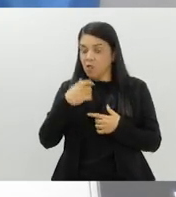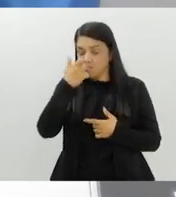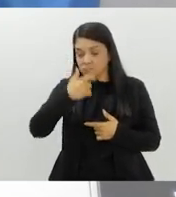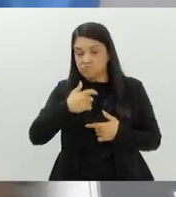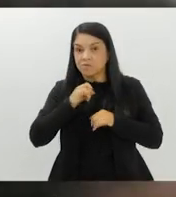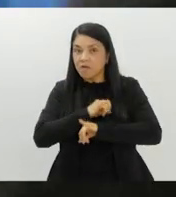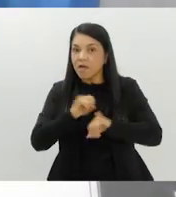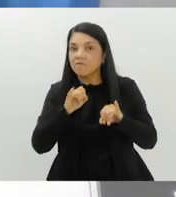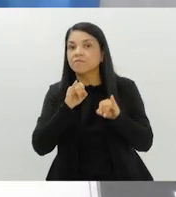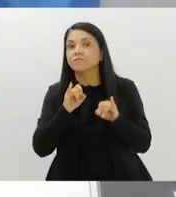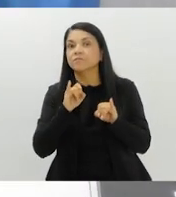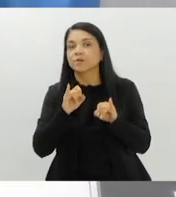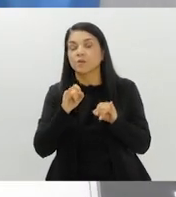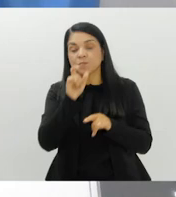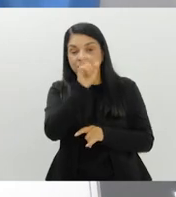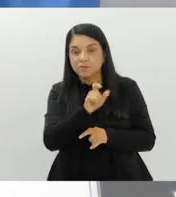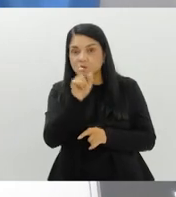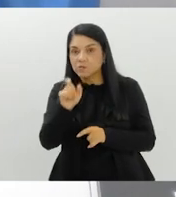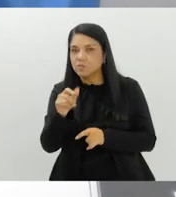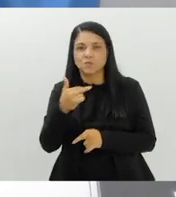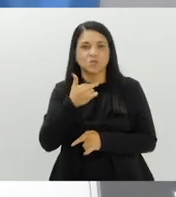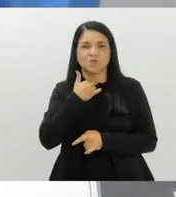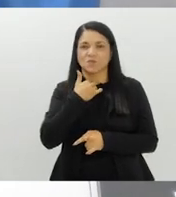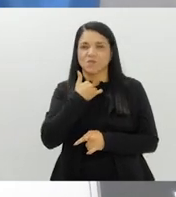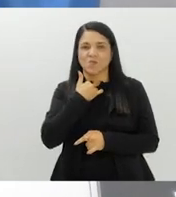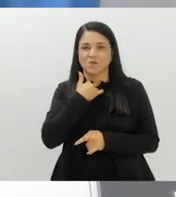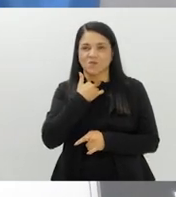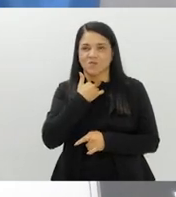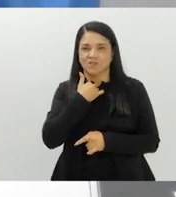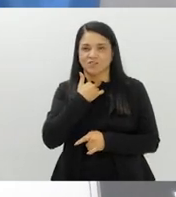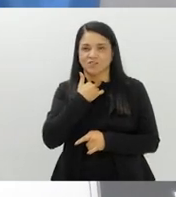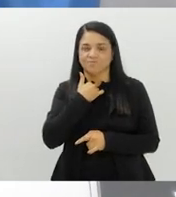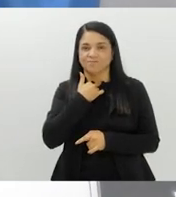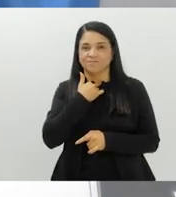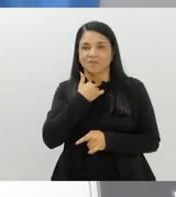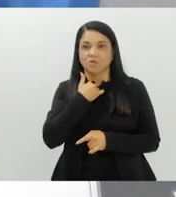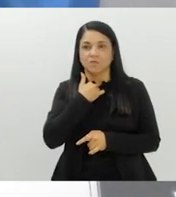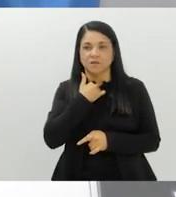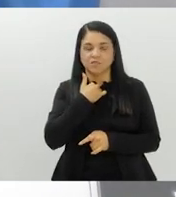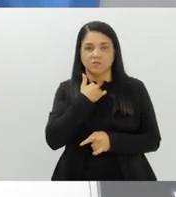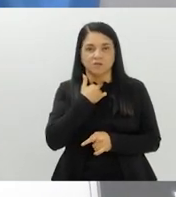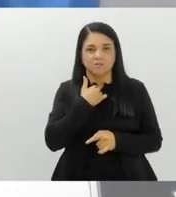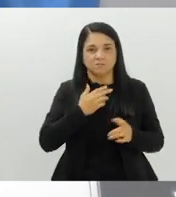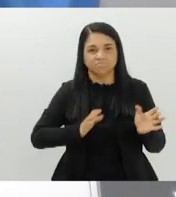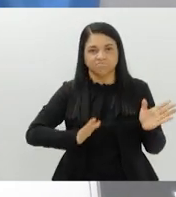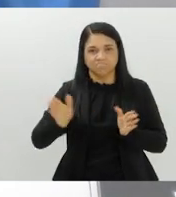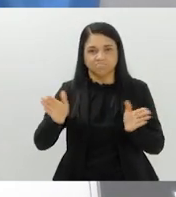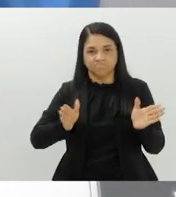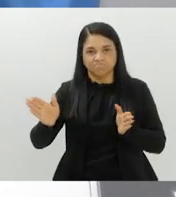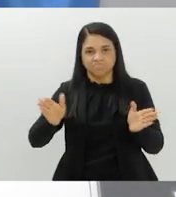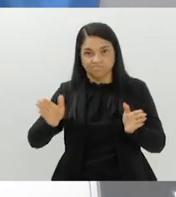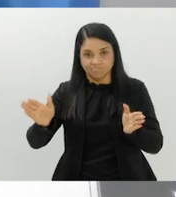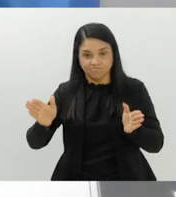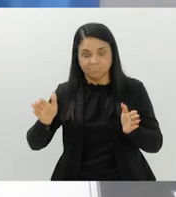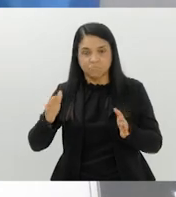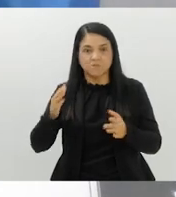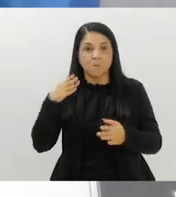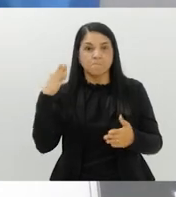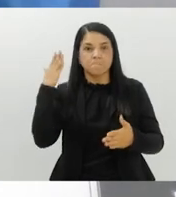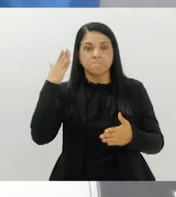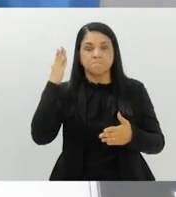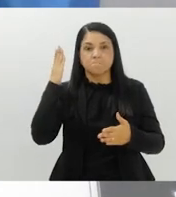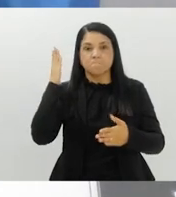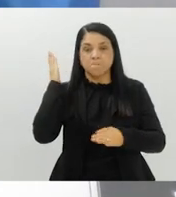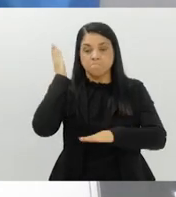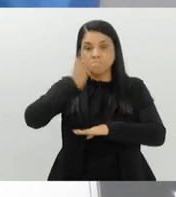Uma pessoa não pode, através da privatização do acesso, impedir que as pessoas